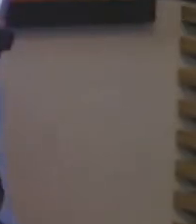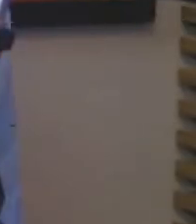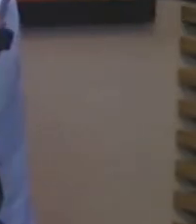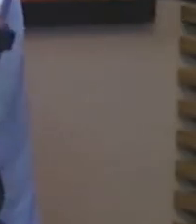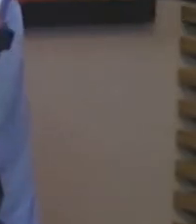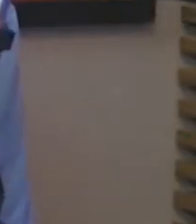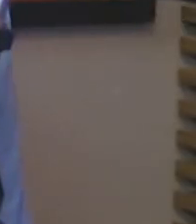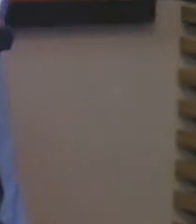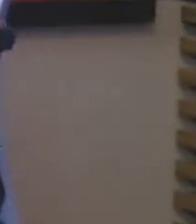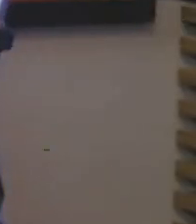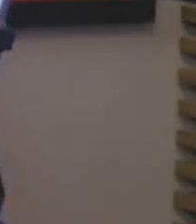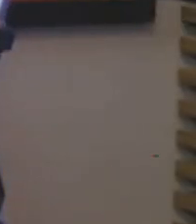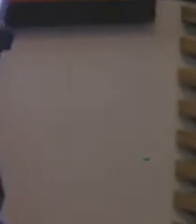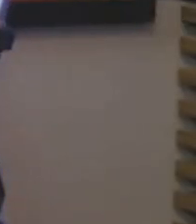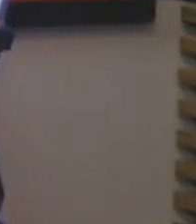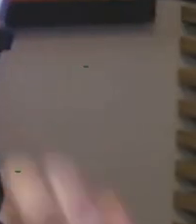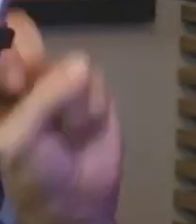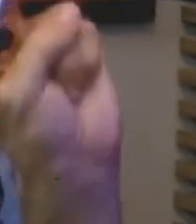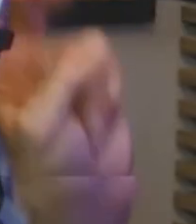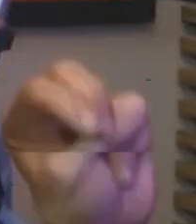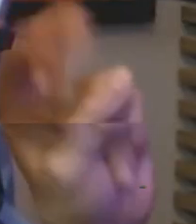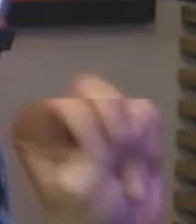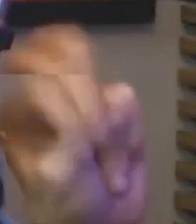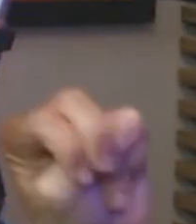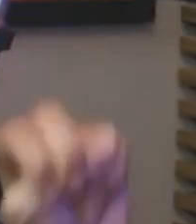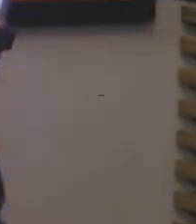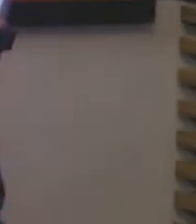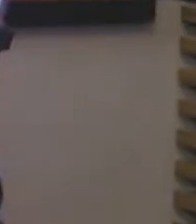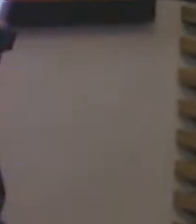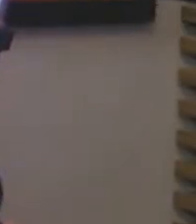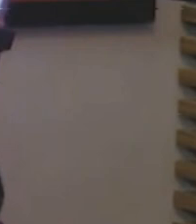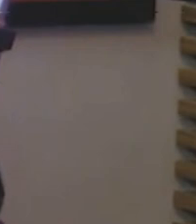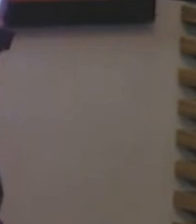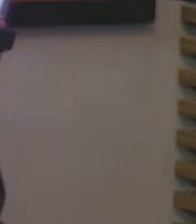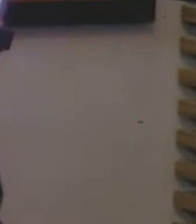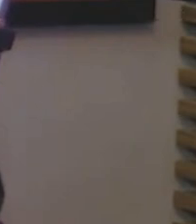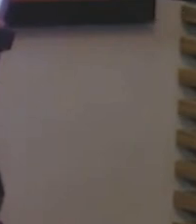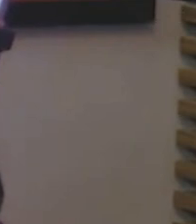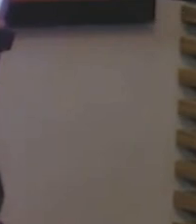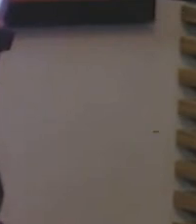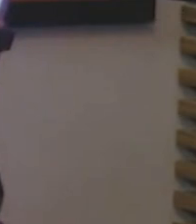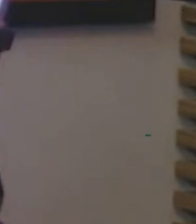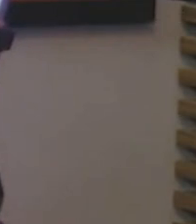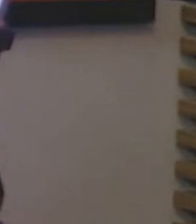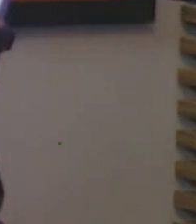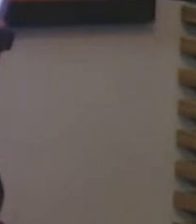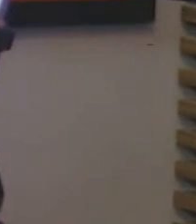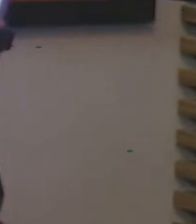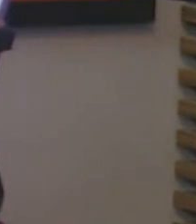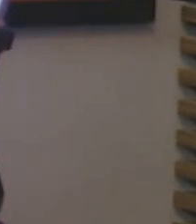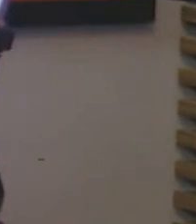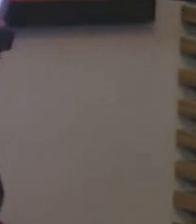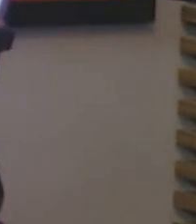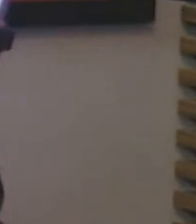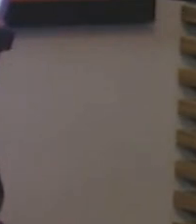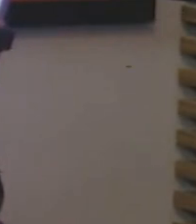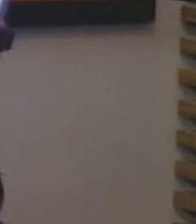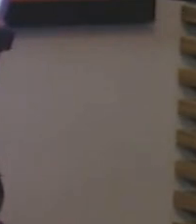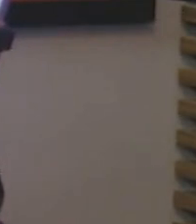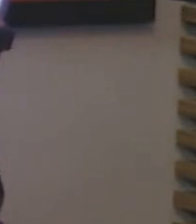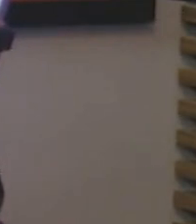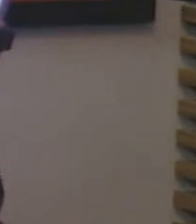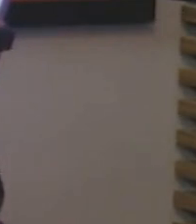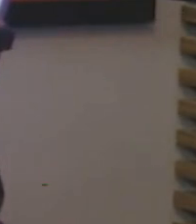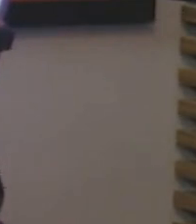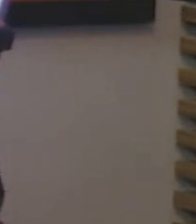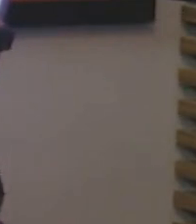Pela primeira vez, esses caras, assim, têm orgulho de serem a coisa horrorosa que eles são, né? Eles são